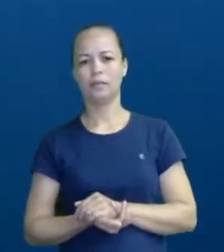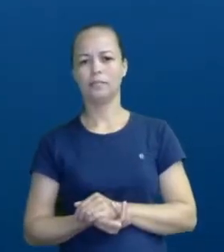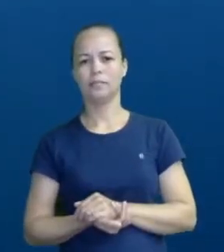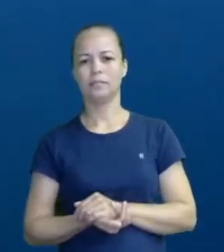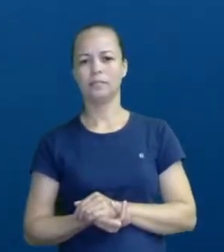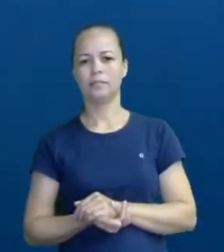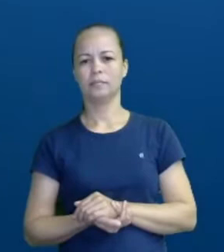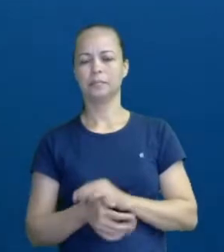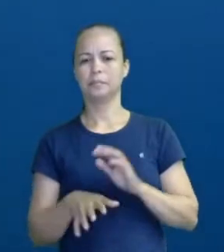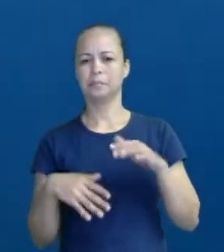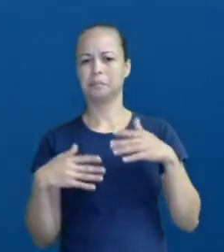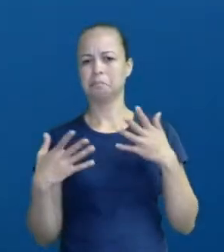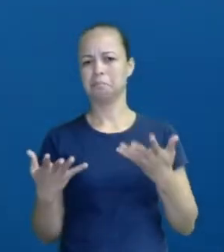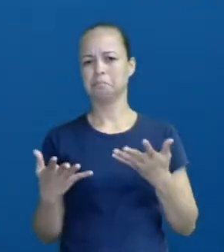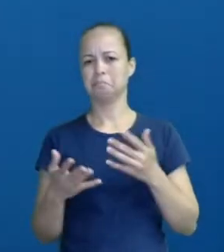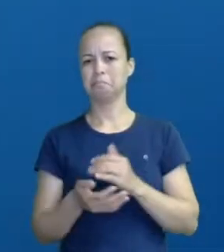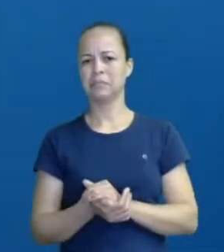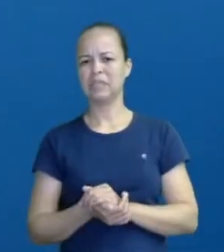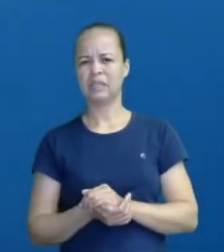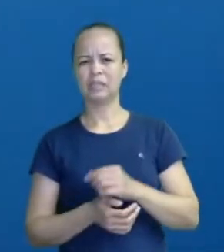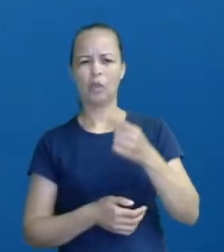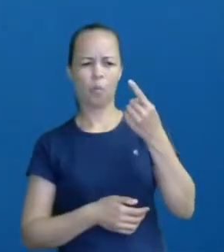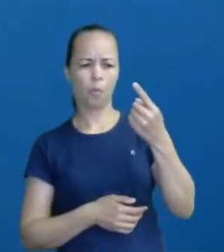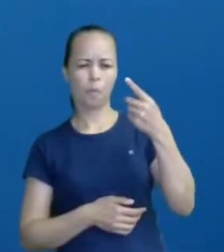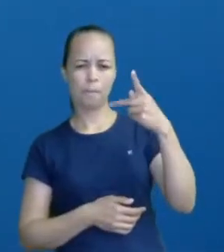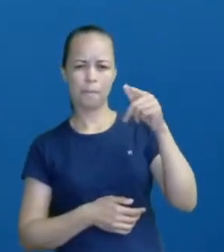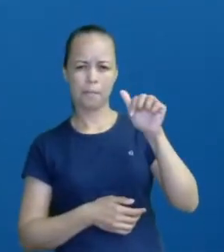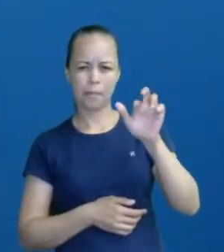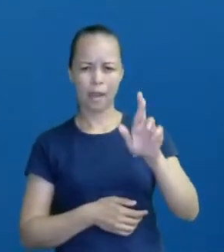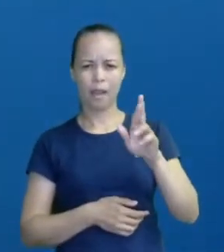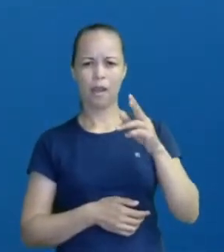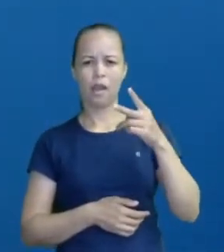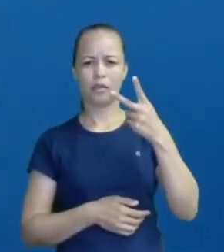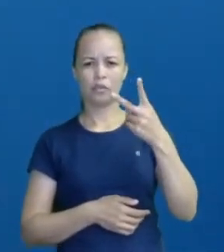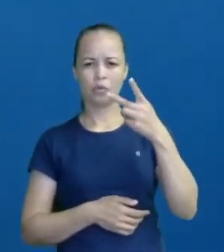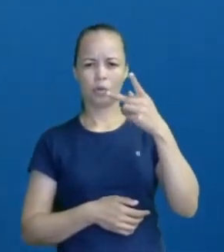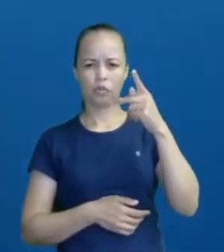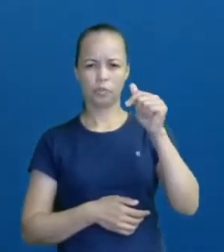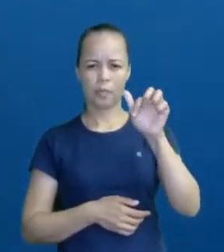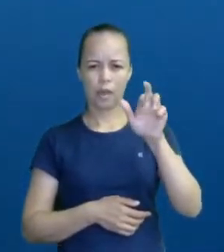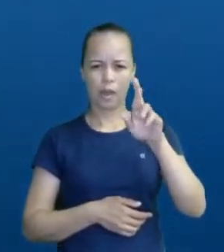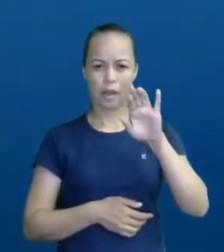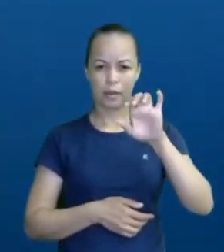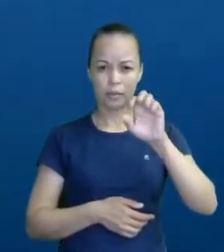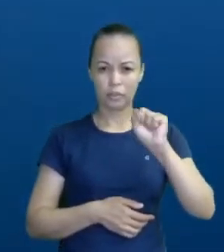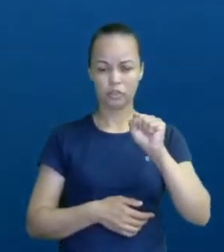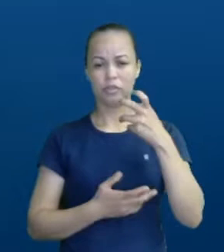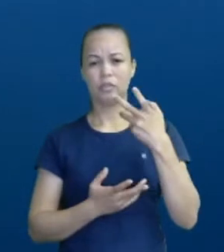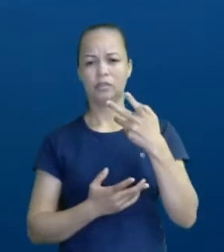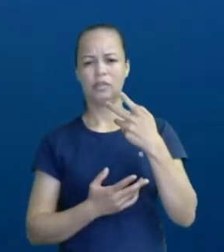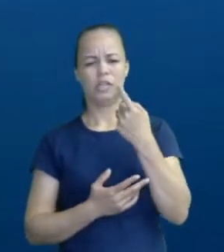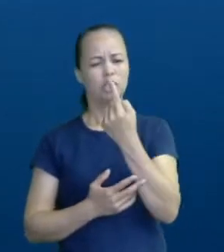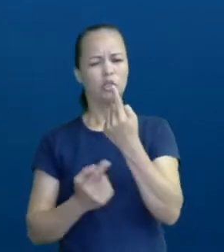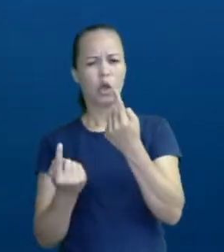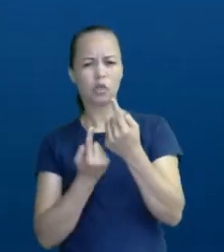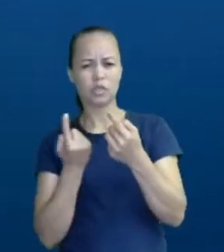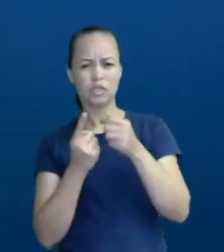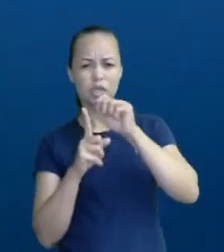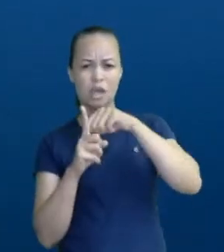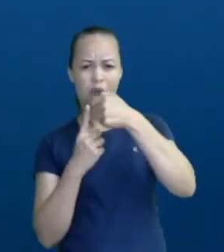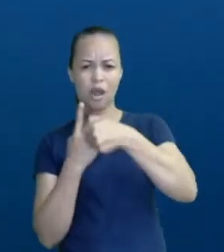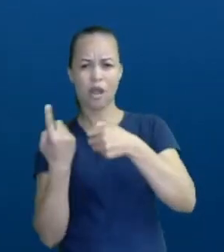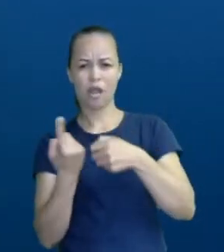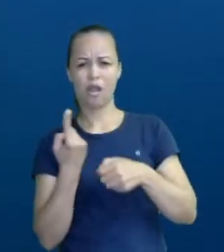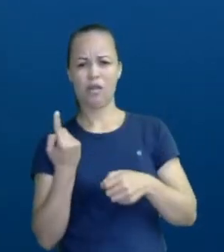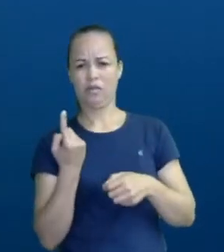Será? Eu tenho um par, 2 pares. E essa aqui sozinha vai formar um